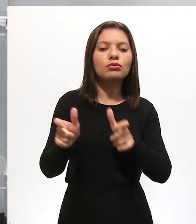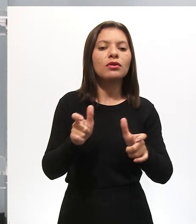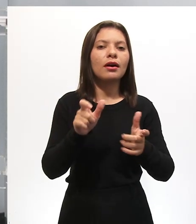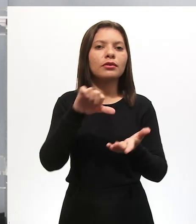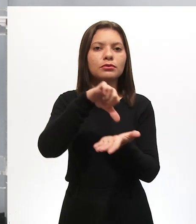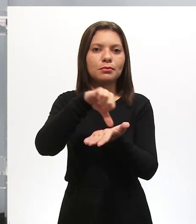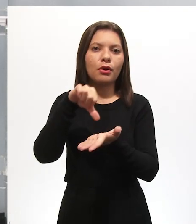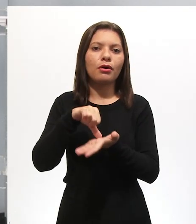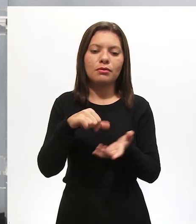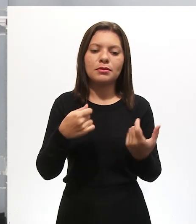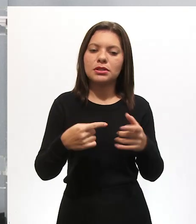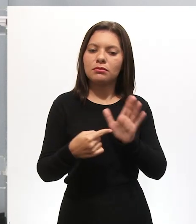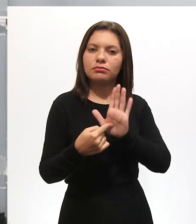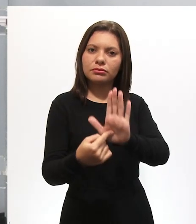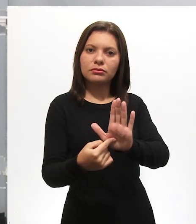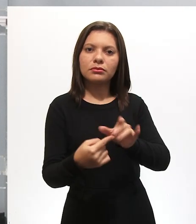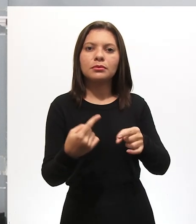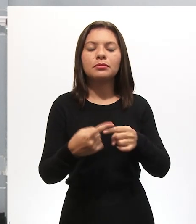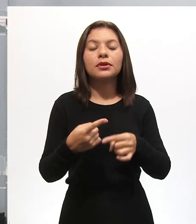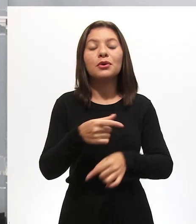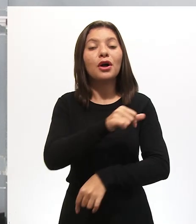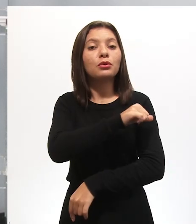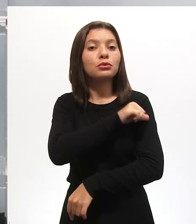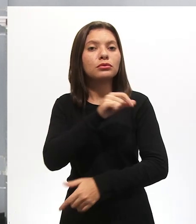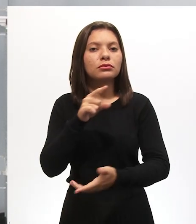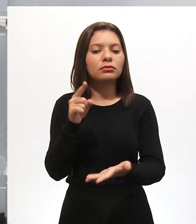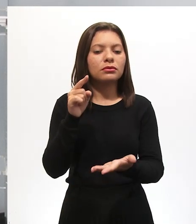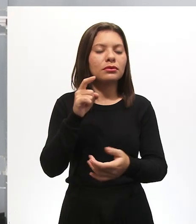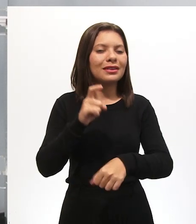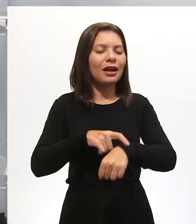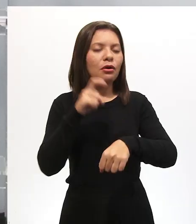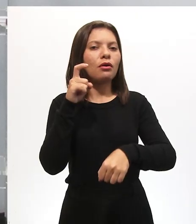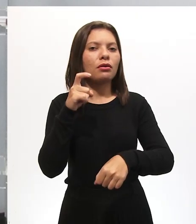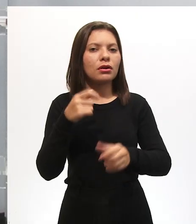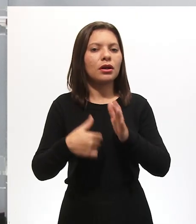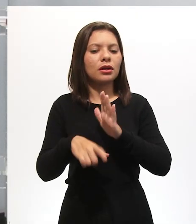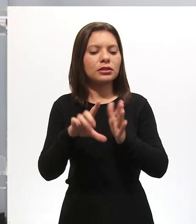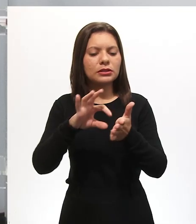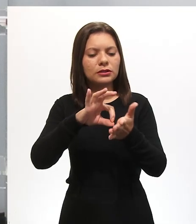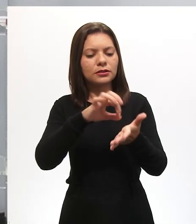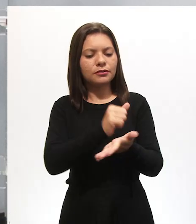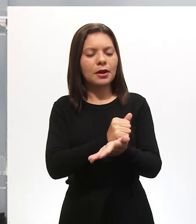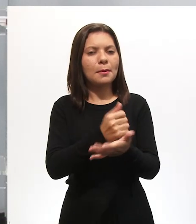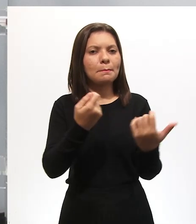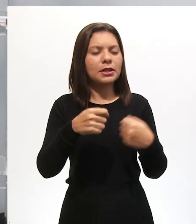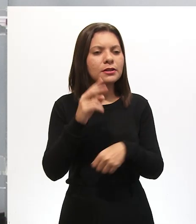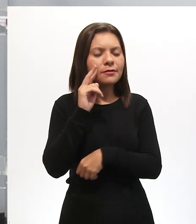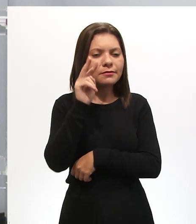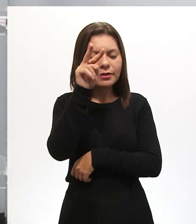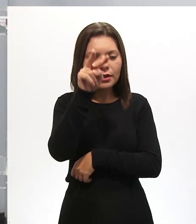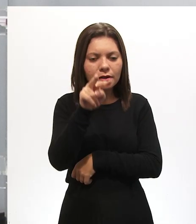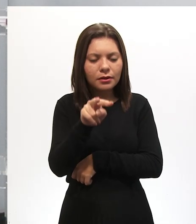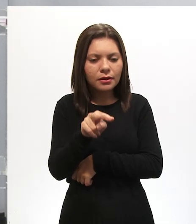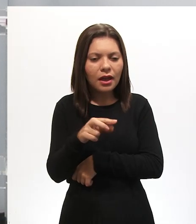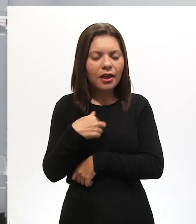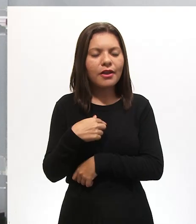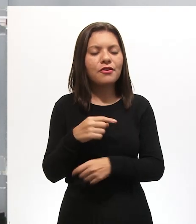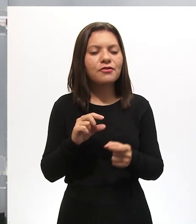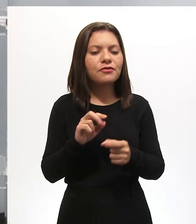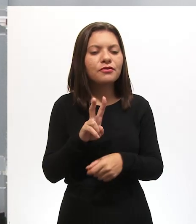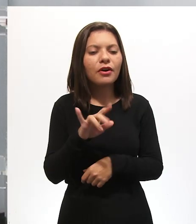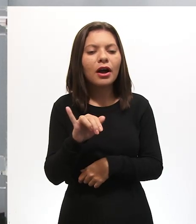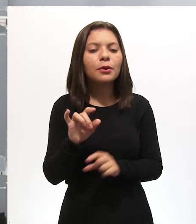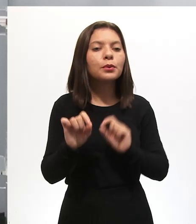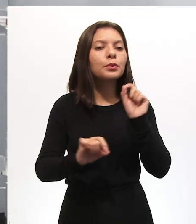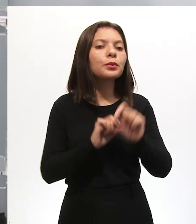o aluno, para ele se inscrever naquele curso ou naquela disciplina, ele precisa ter a noção, a ciência do que tem pela frente.